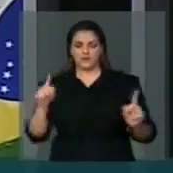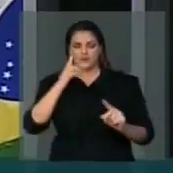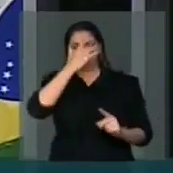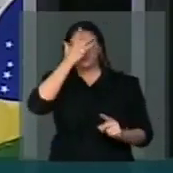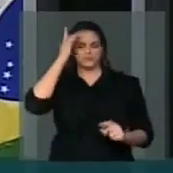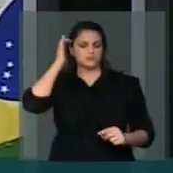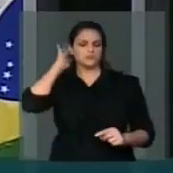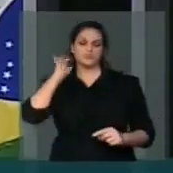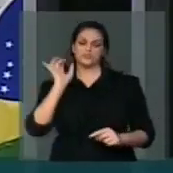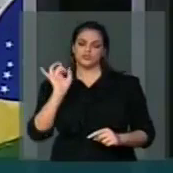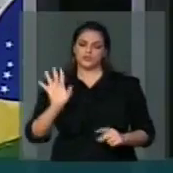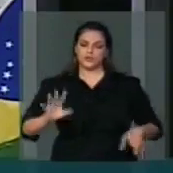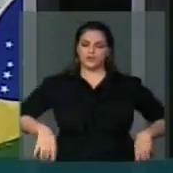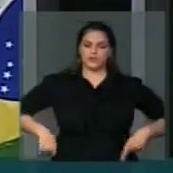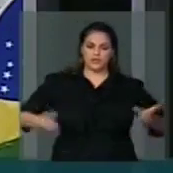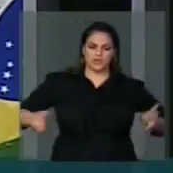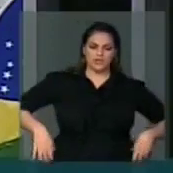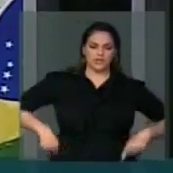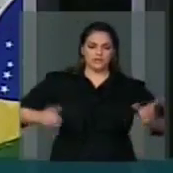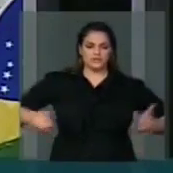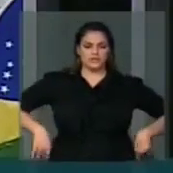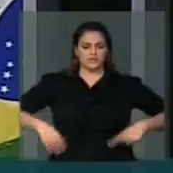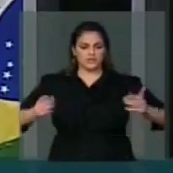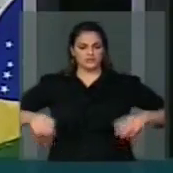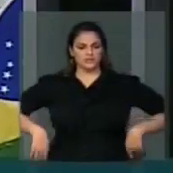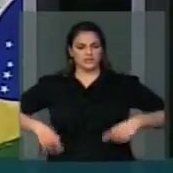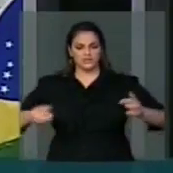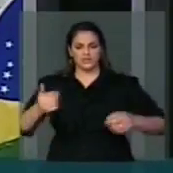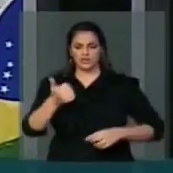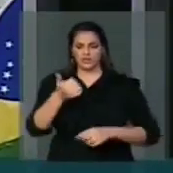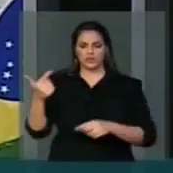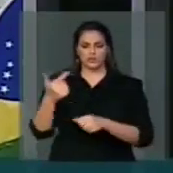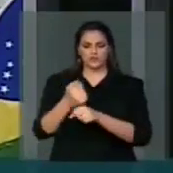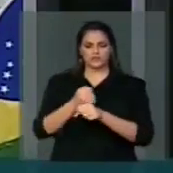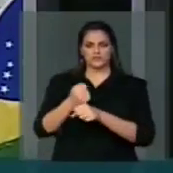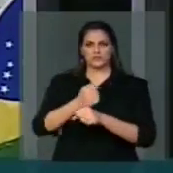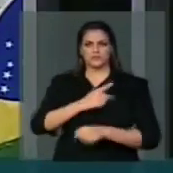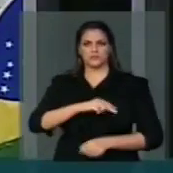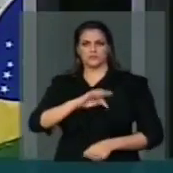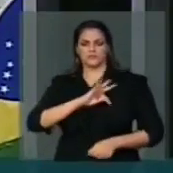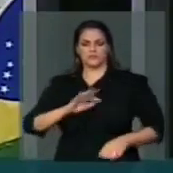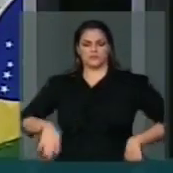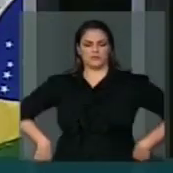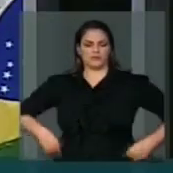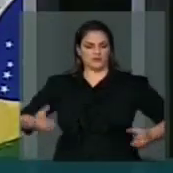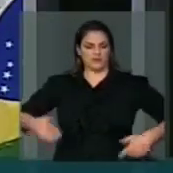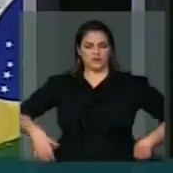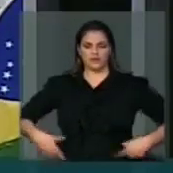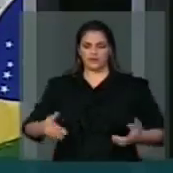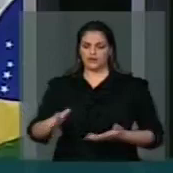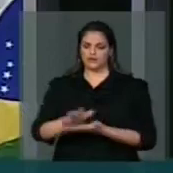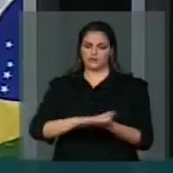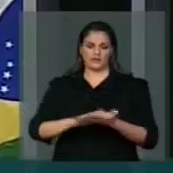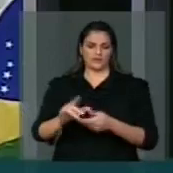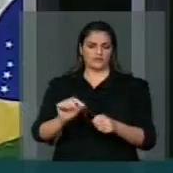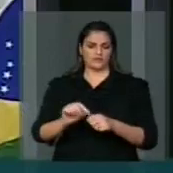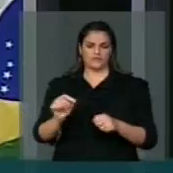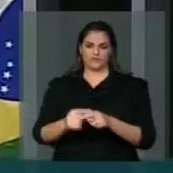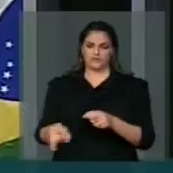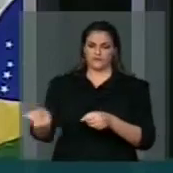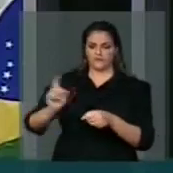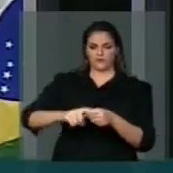12 anos, só fizeram gastar e não produzir. Quem gasta e não produz, quem gasta e não